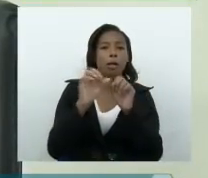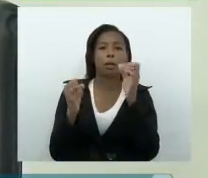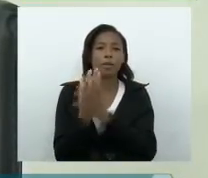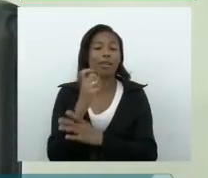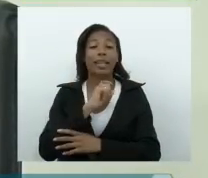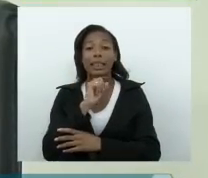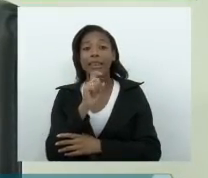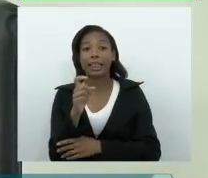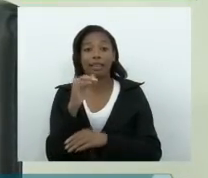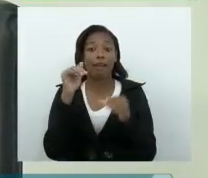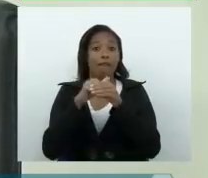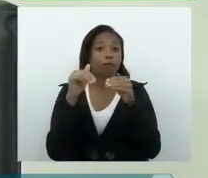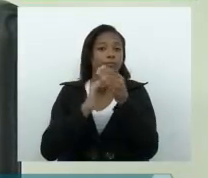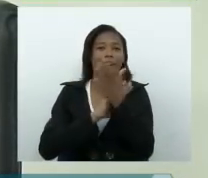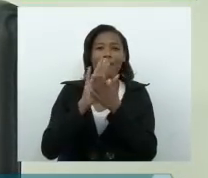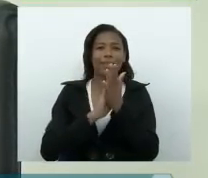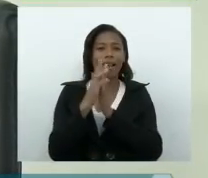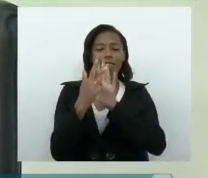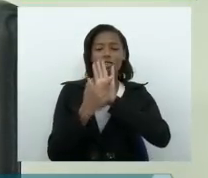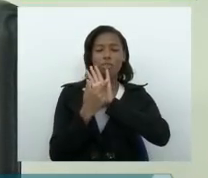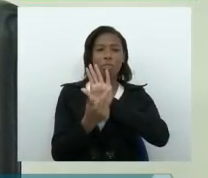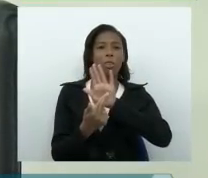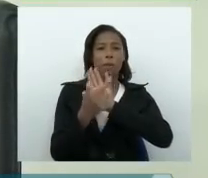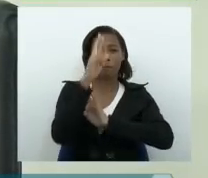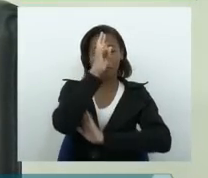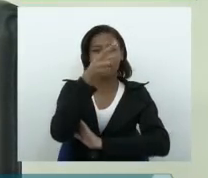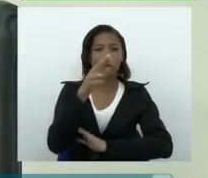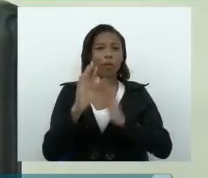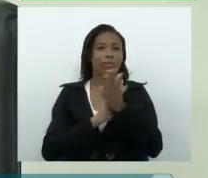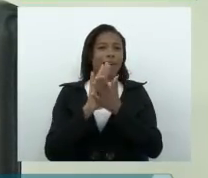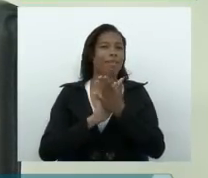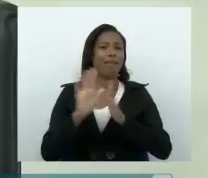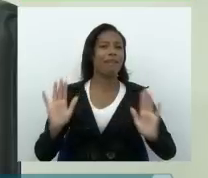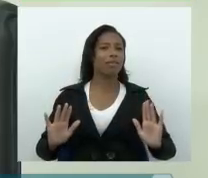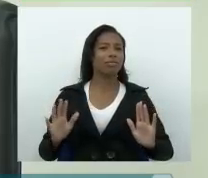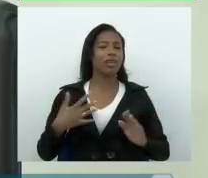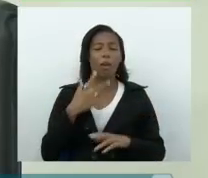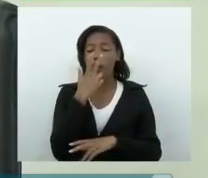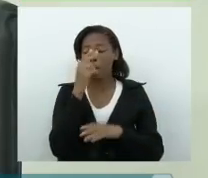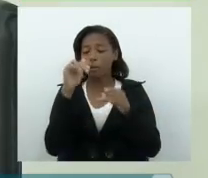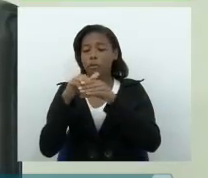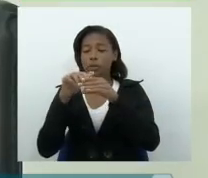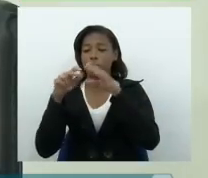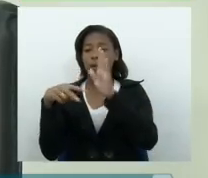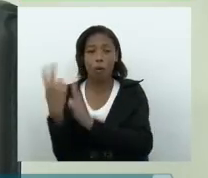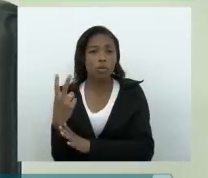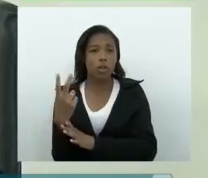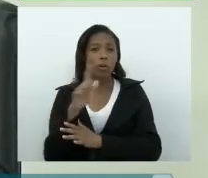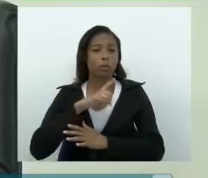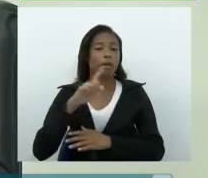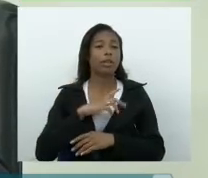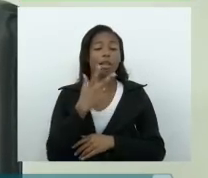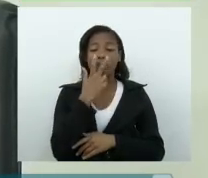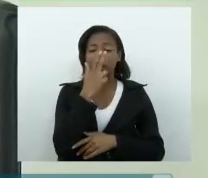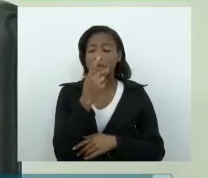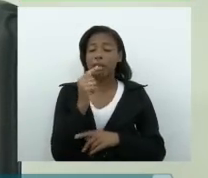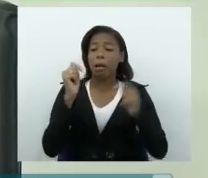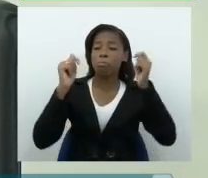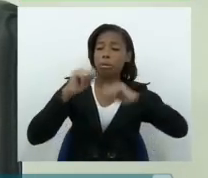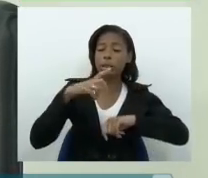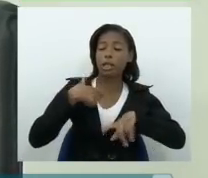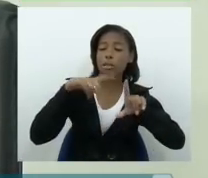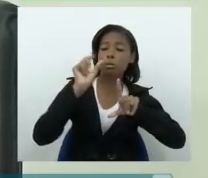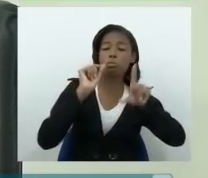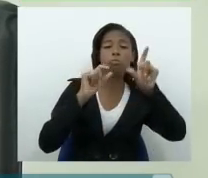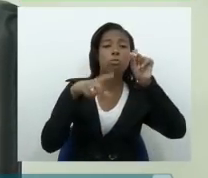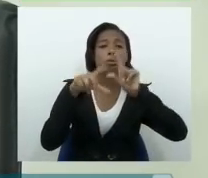Ninguém é dono de voto algum. Então, a população, no segundo turno, ela vai ter a possibilidade de escolher